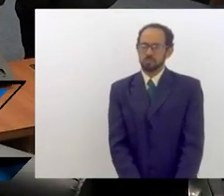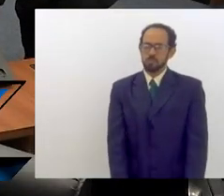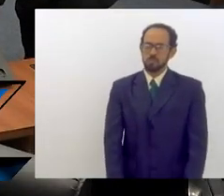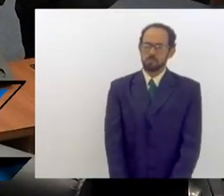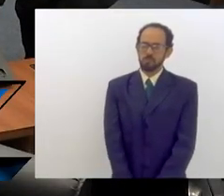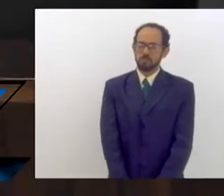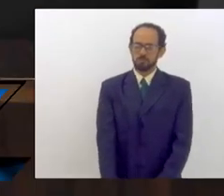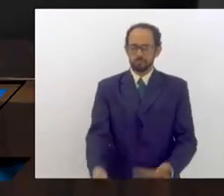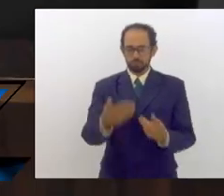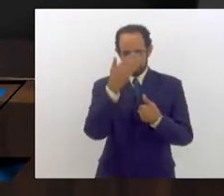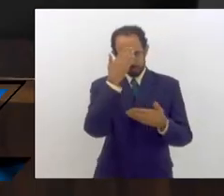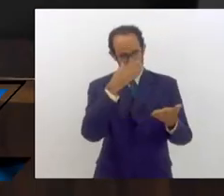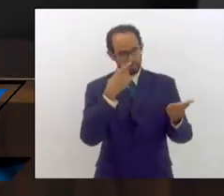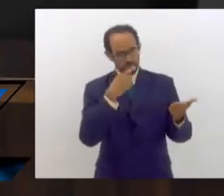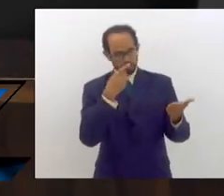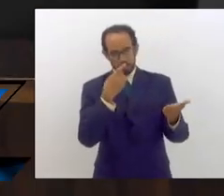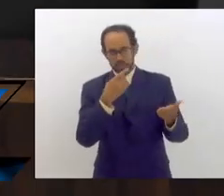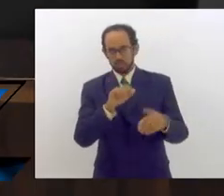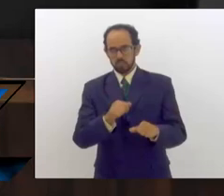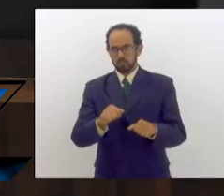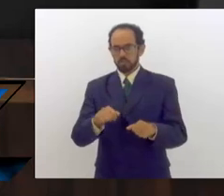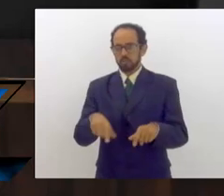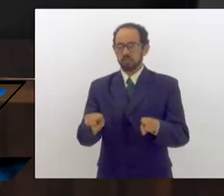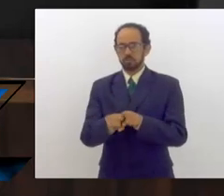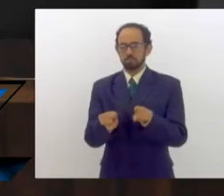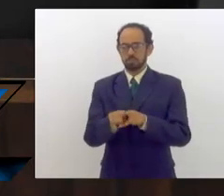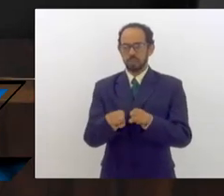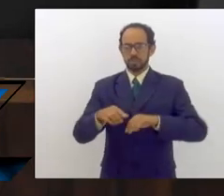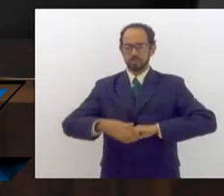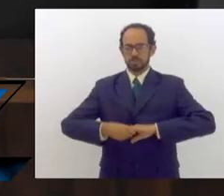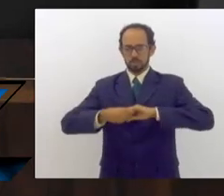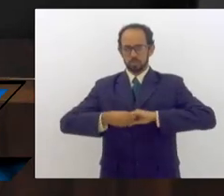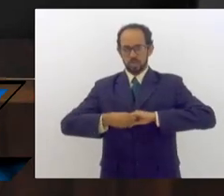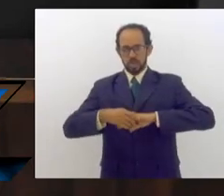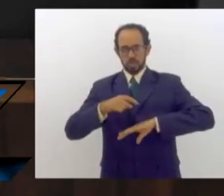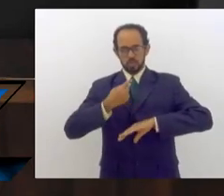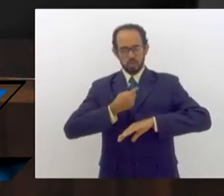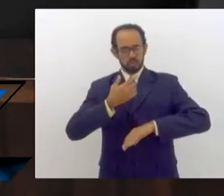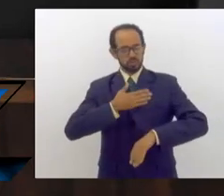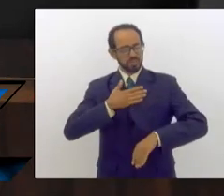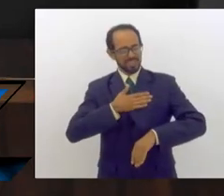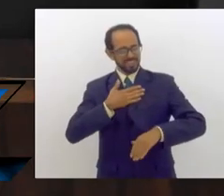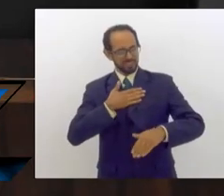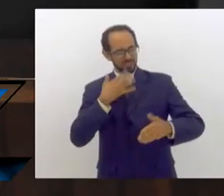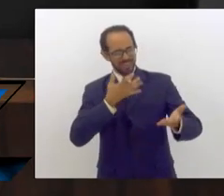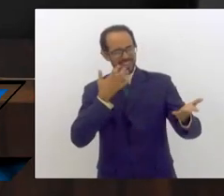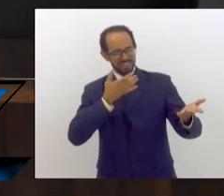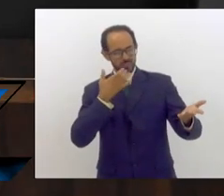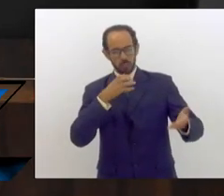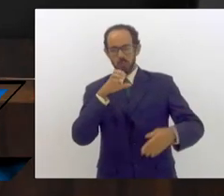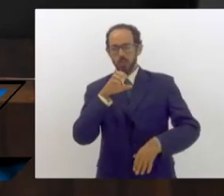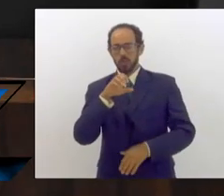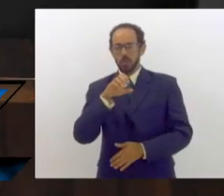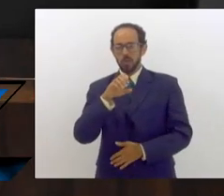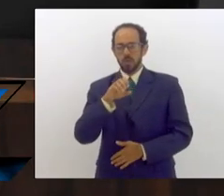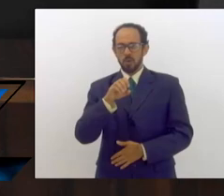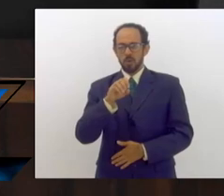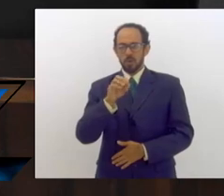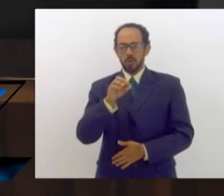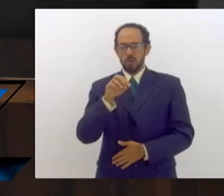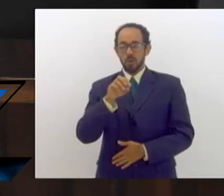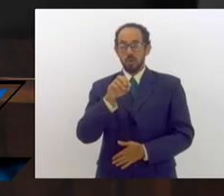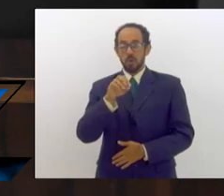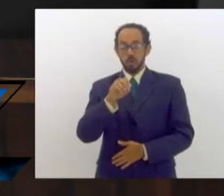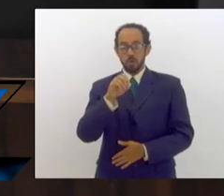Obrigada Deputado obrigado pela deferência saudar nosso querido cantor Antônio de Paula